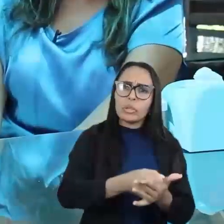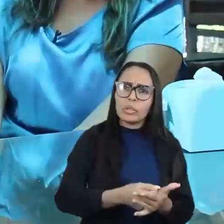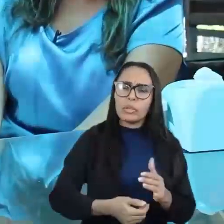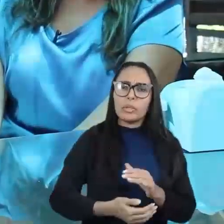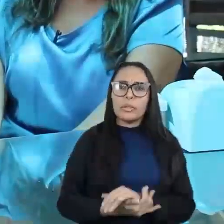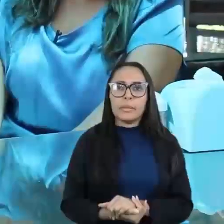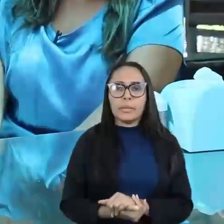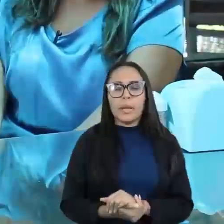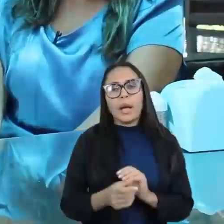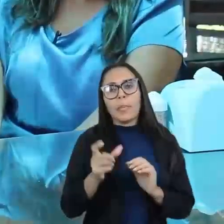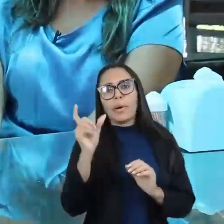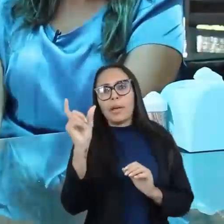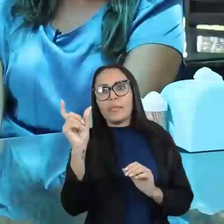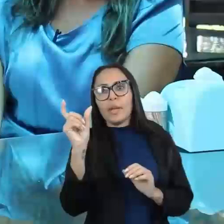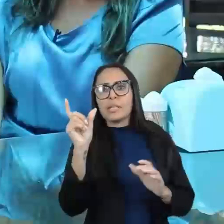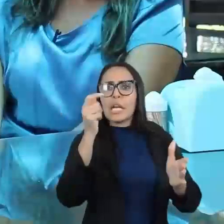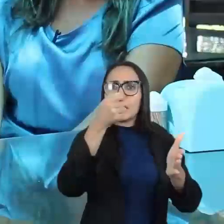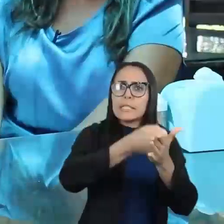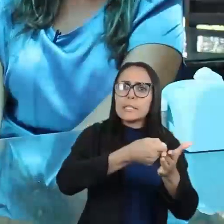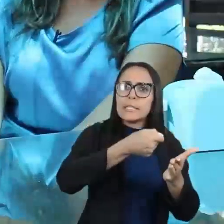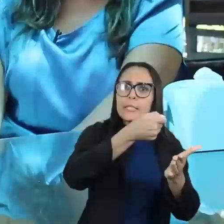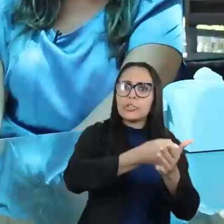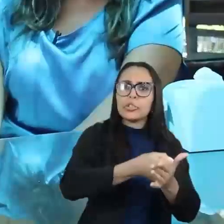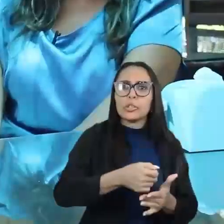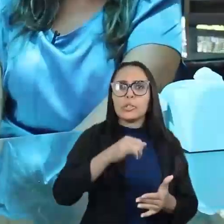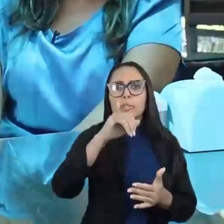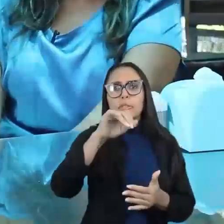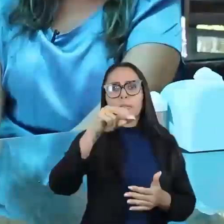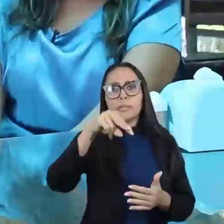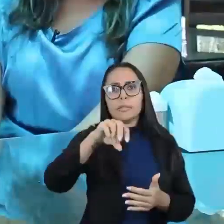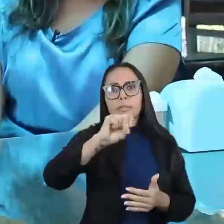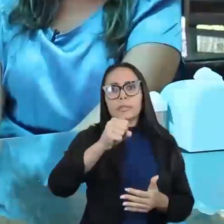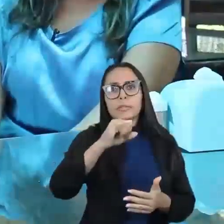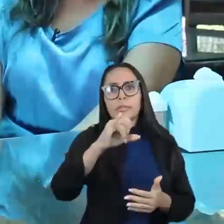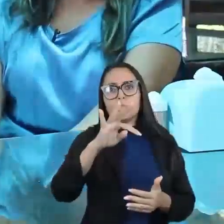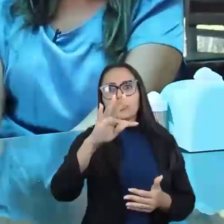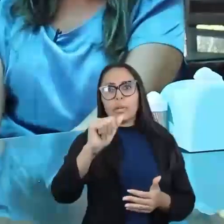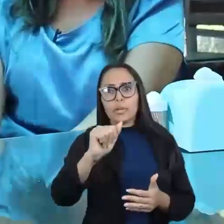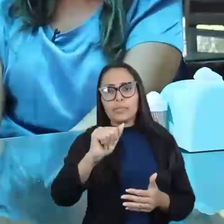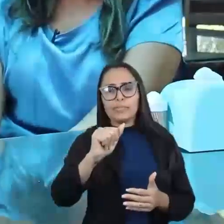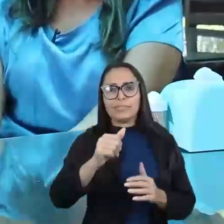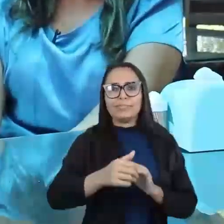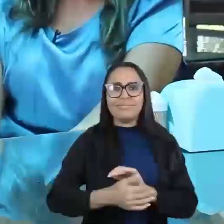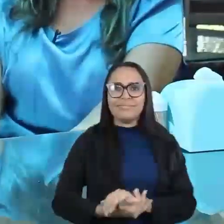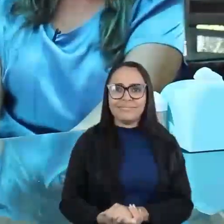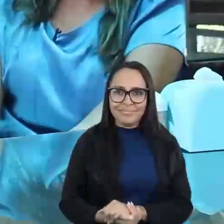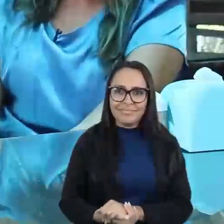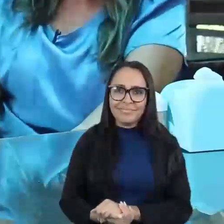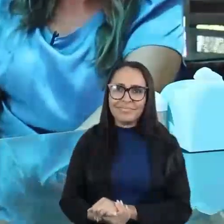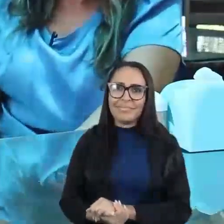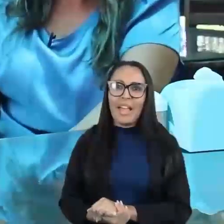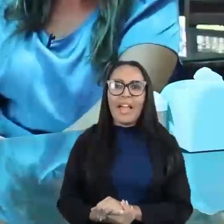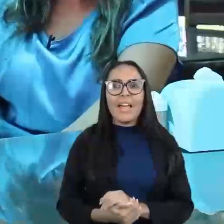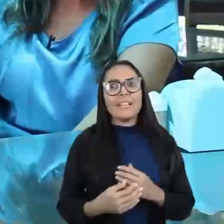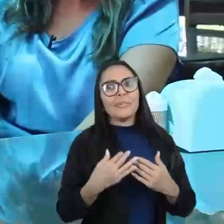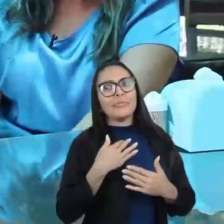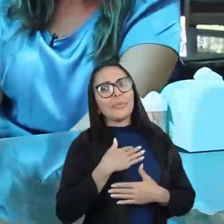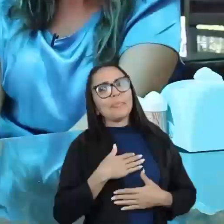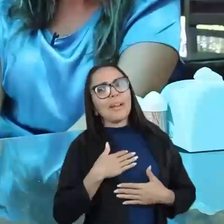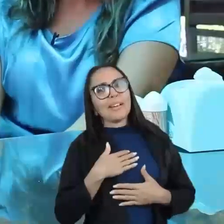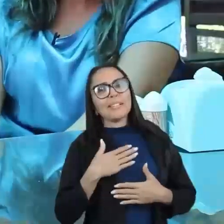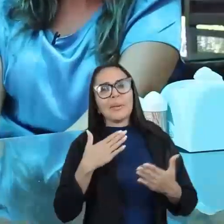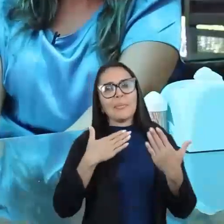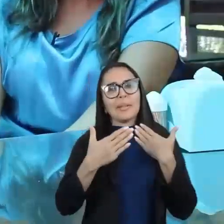A palavra é essa. Insista e persista. Sua hora chega. Segue a dica, né, Tiago? Foi um prazer, foi muito